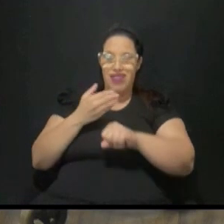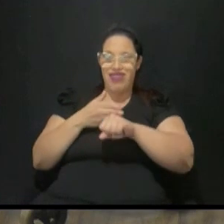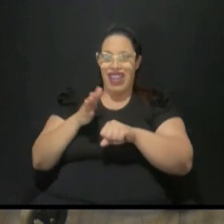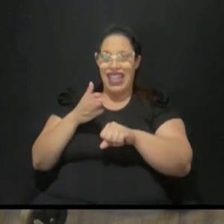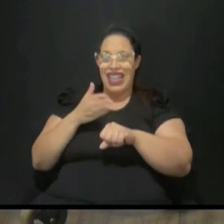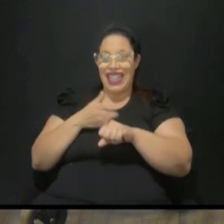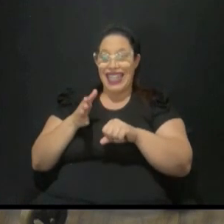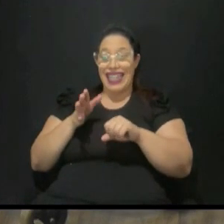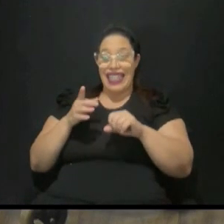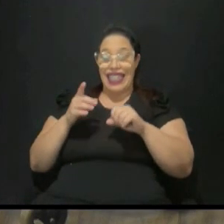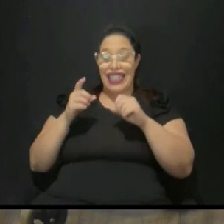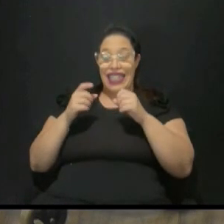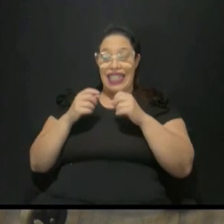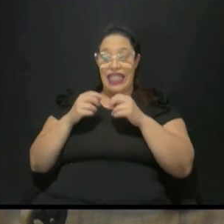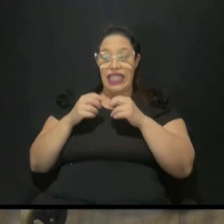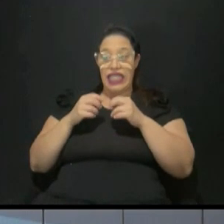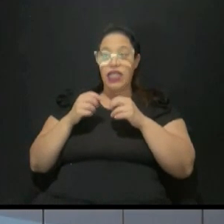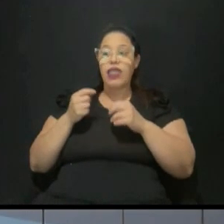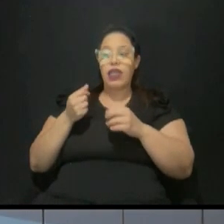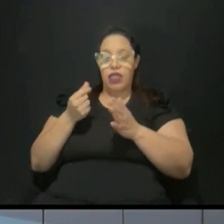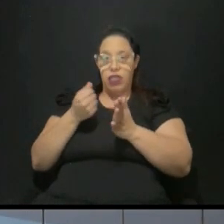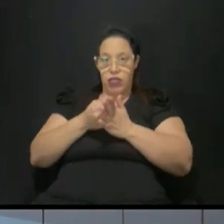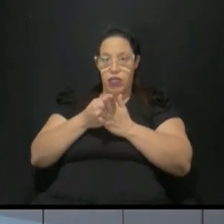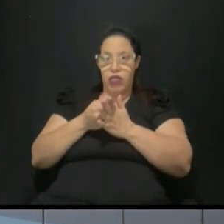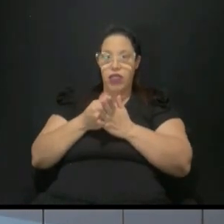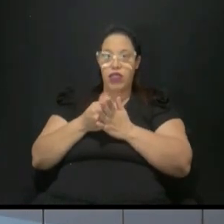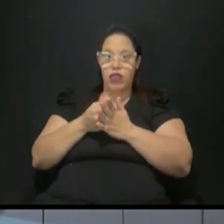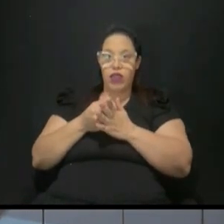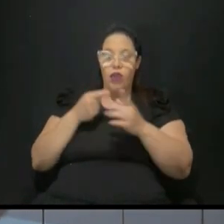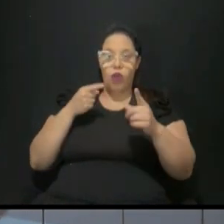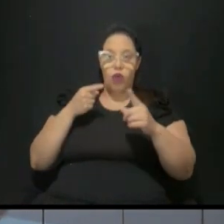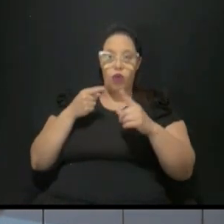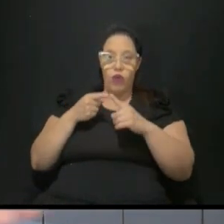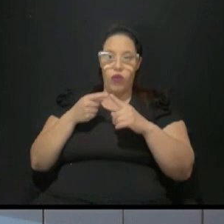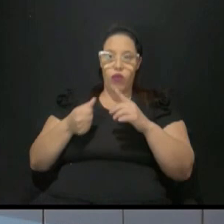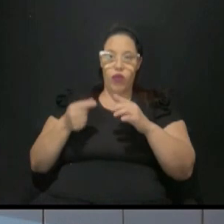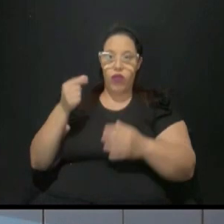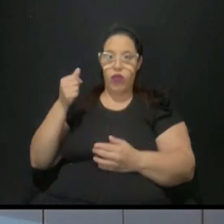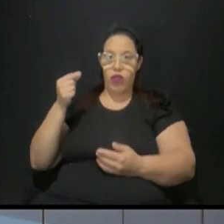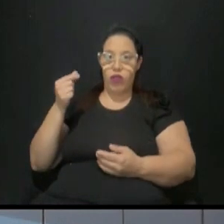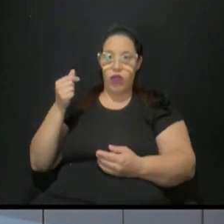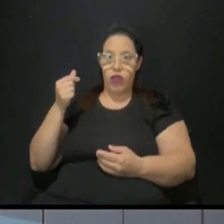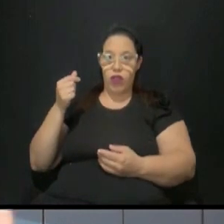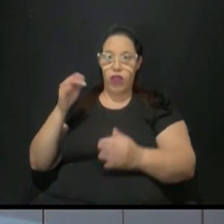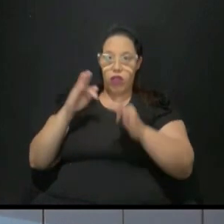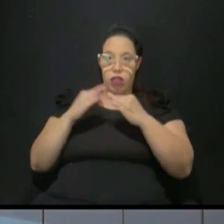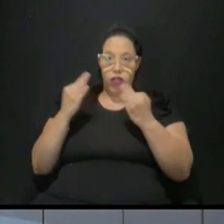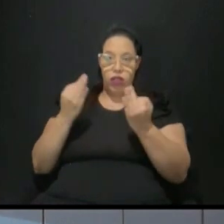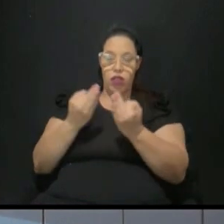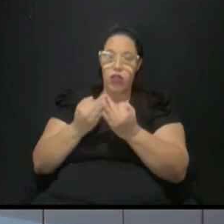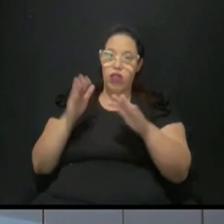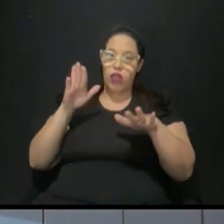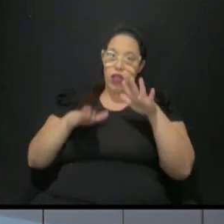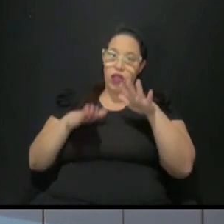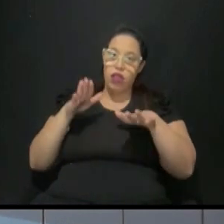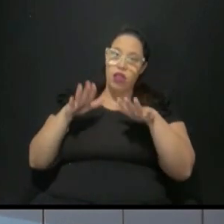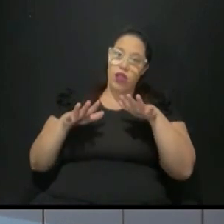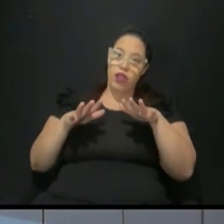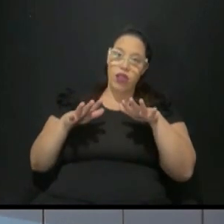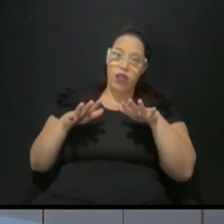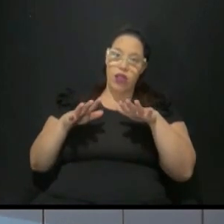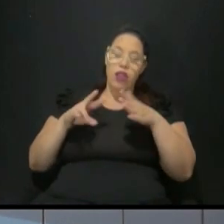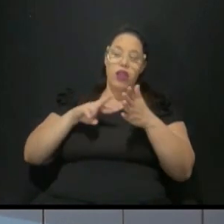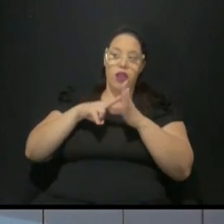é esse valor. Óbvio que se você pegar o recurso que as famílias têm na média, isso é um recurso significativo. Sim.